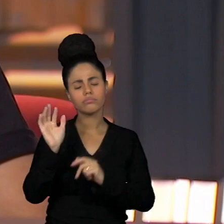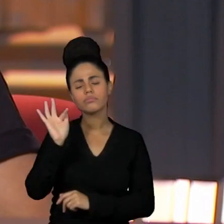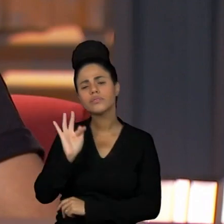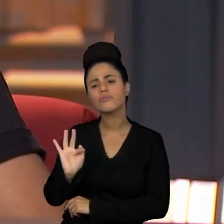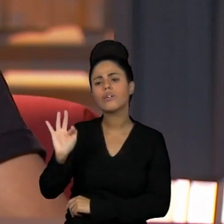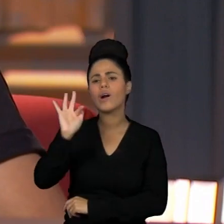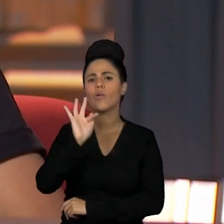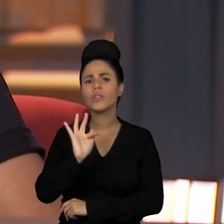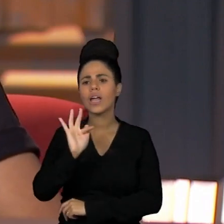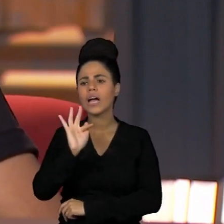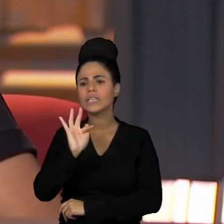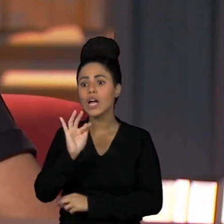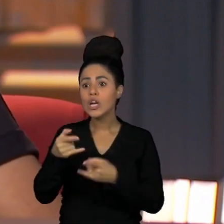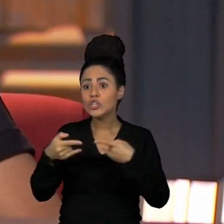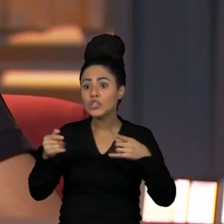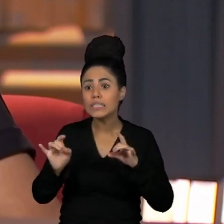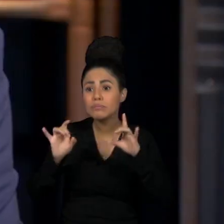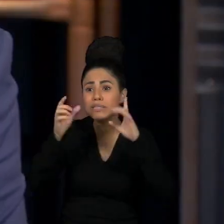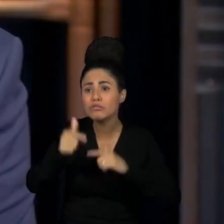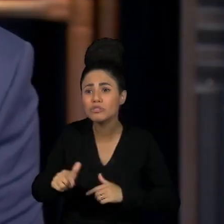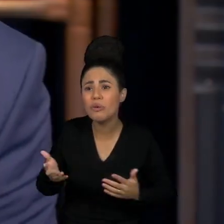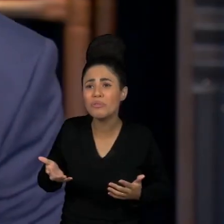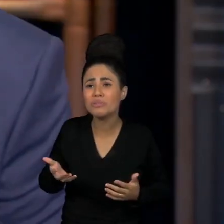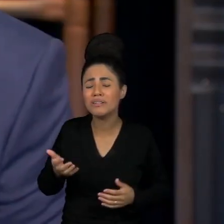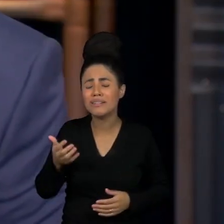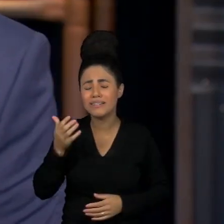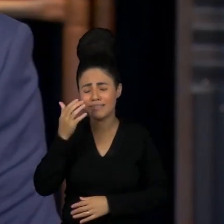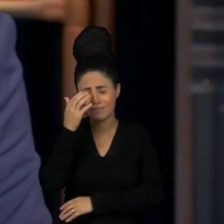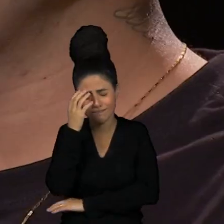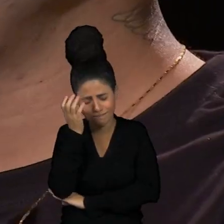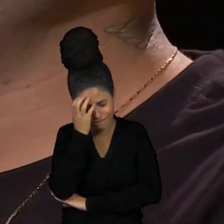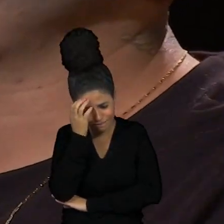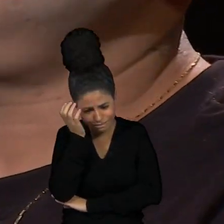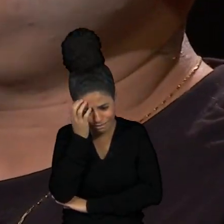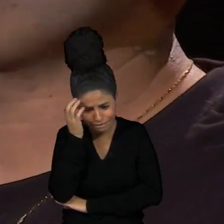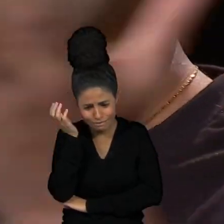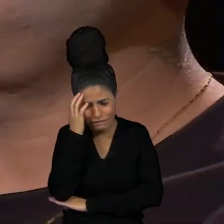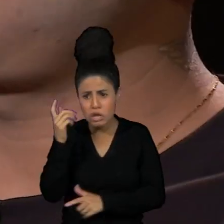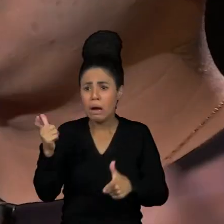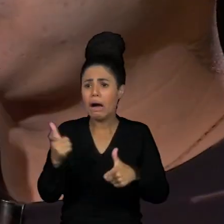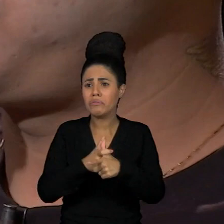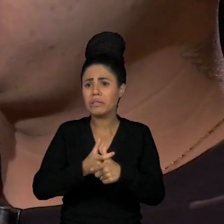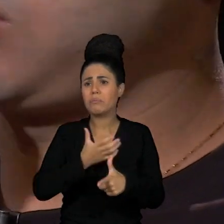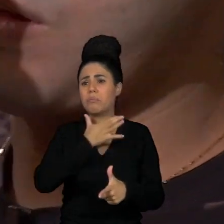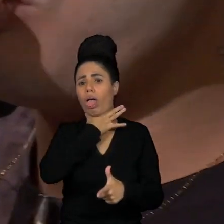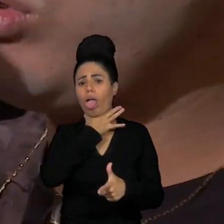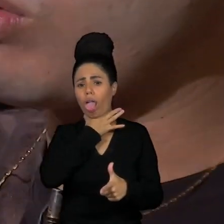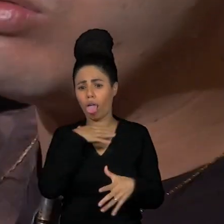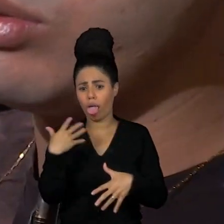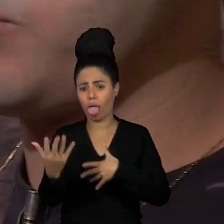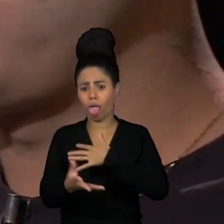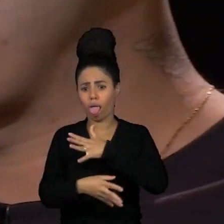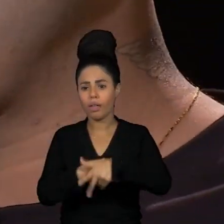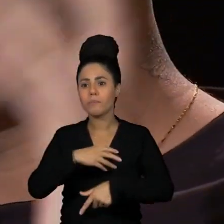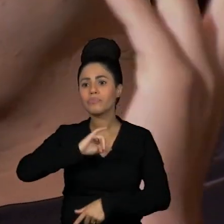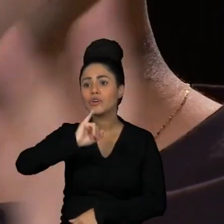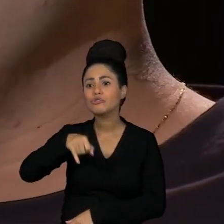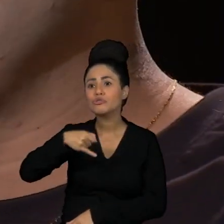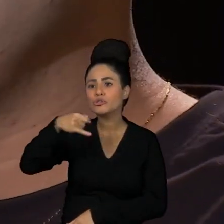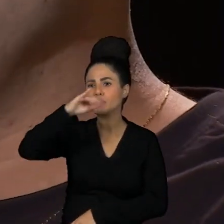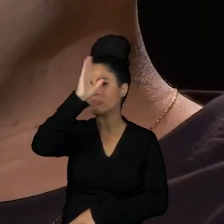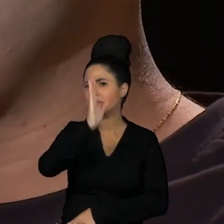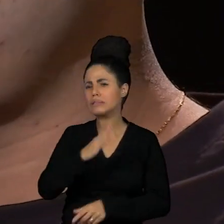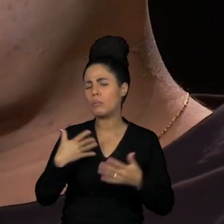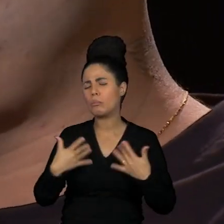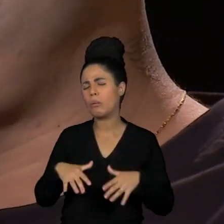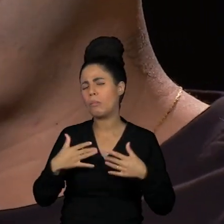aí passou no cheque especial de novo. Aí foi virando bola de neve. E os juros na época no Brasil estavam muito alto. Né? Selic estava